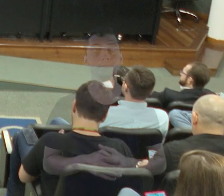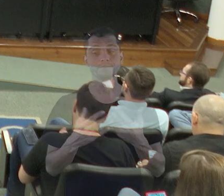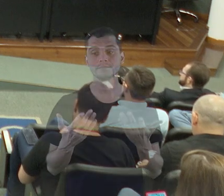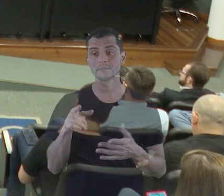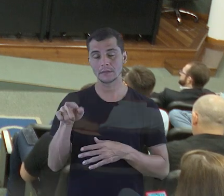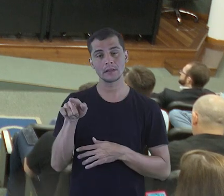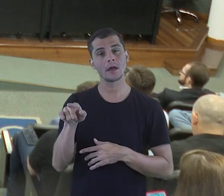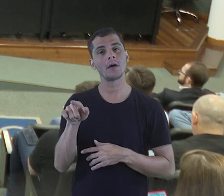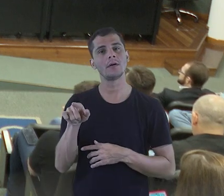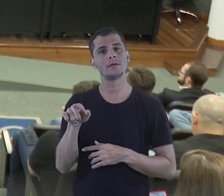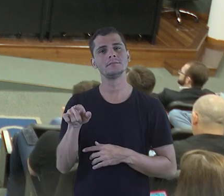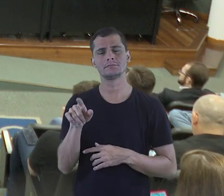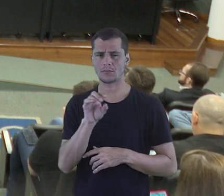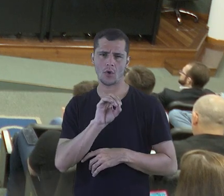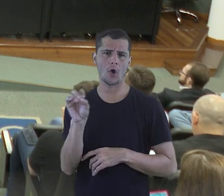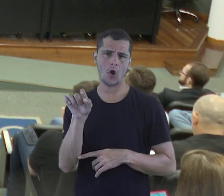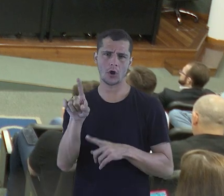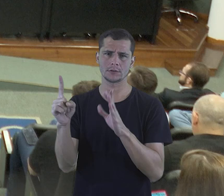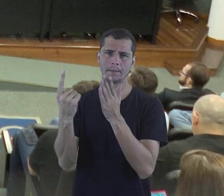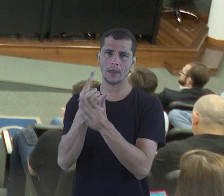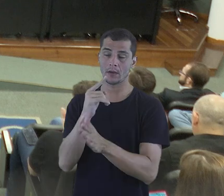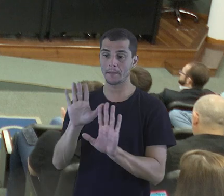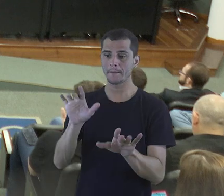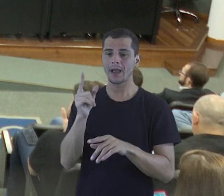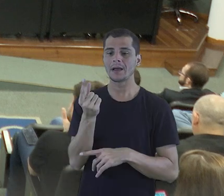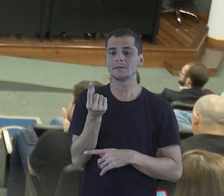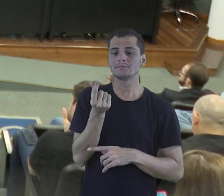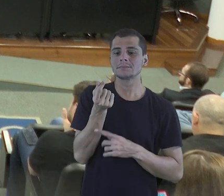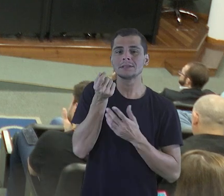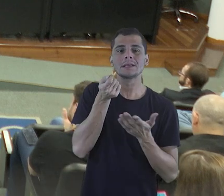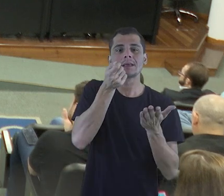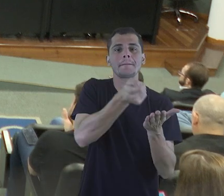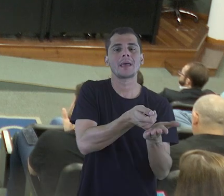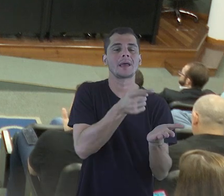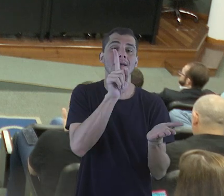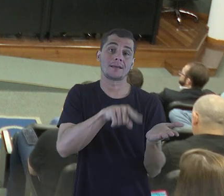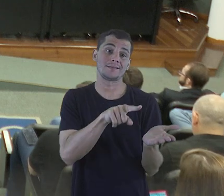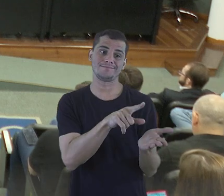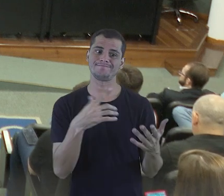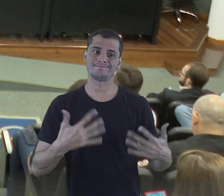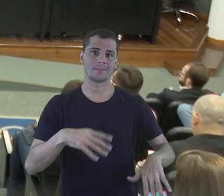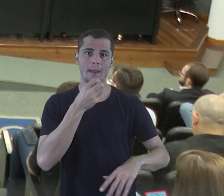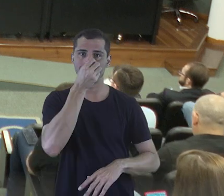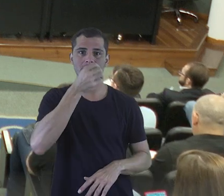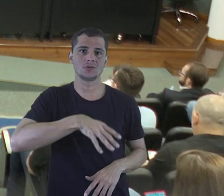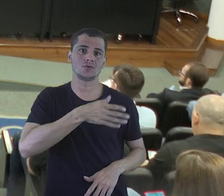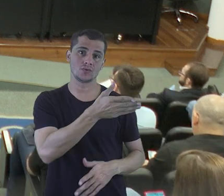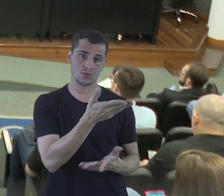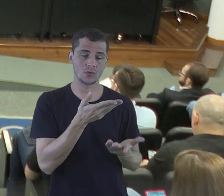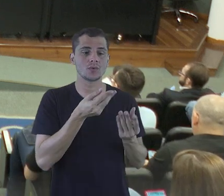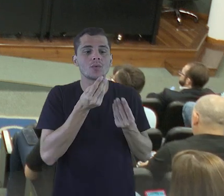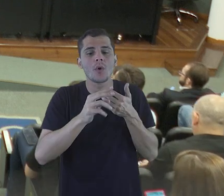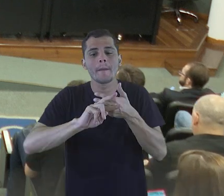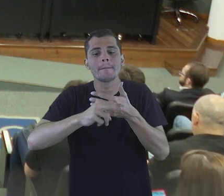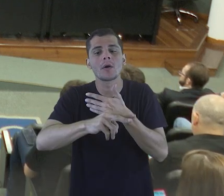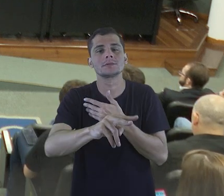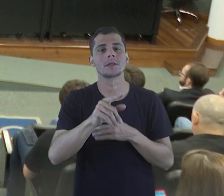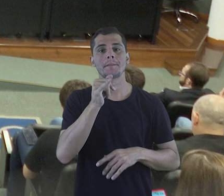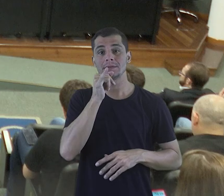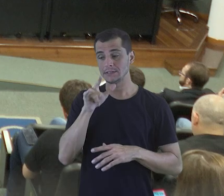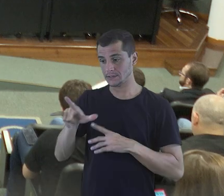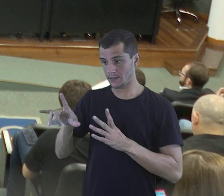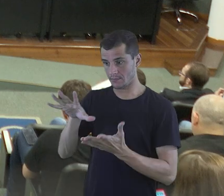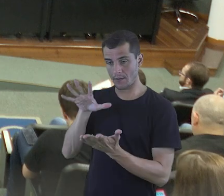é não é que está ótimo mas é que a remuneração nesse caso é ainda mais absurda porque a consequência ou seja se não preencher o cadastro